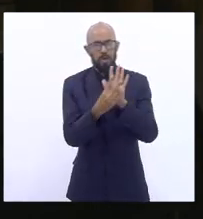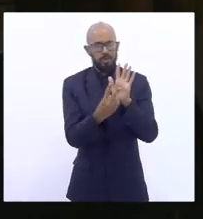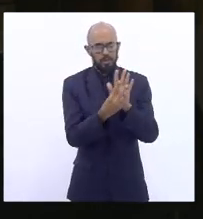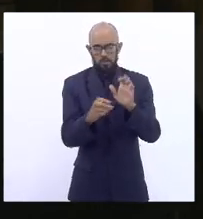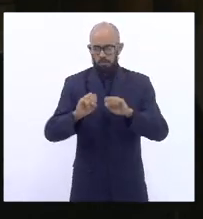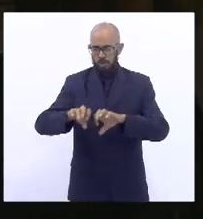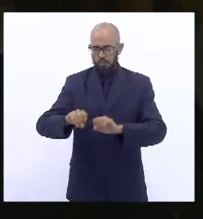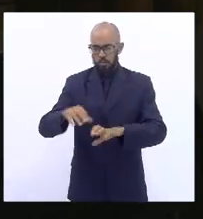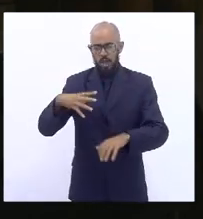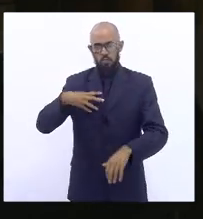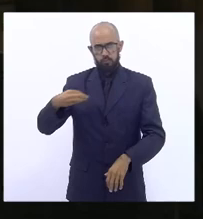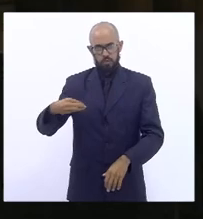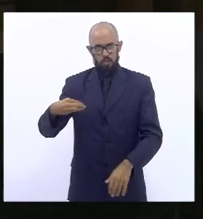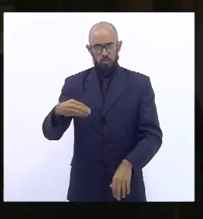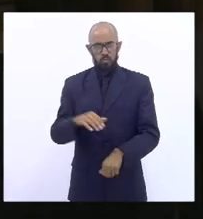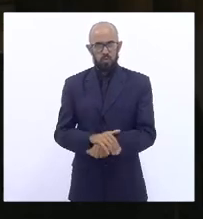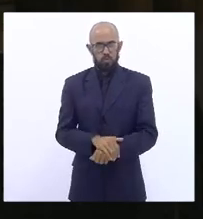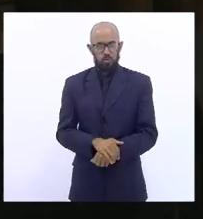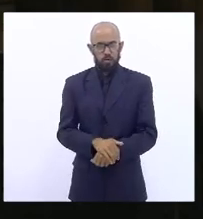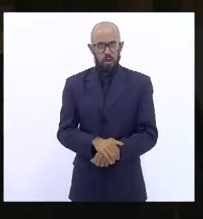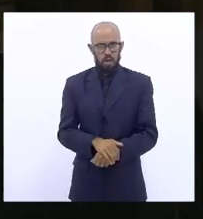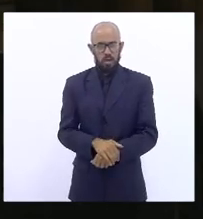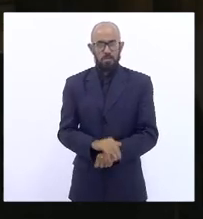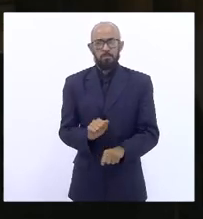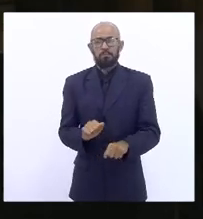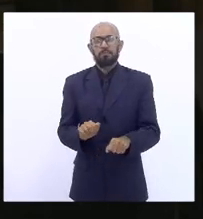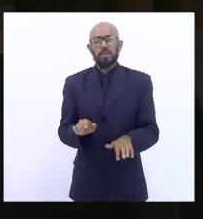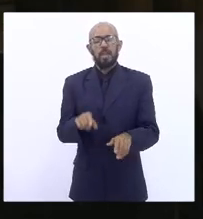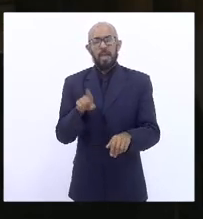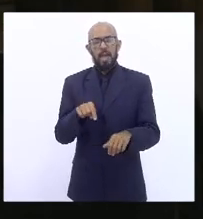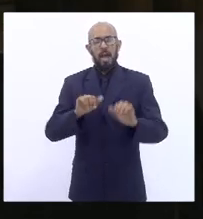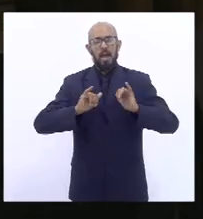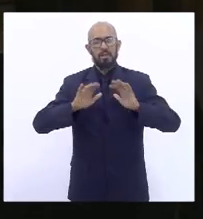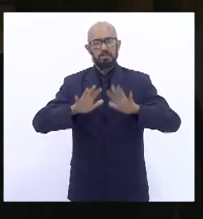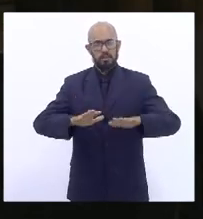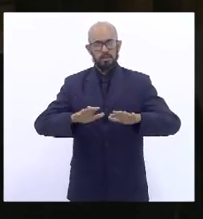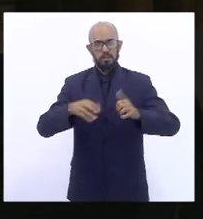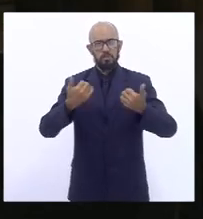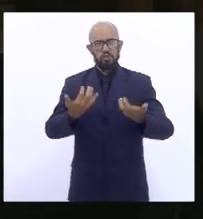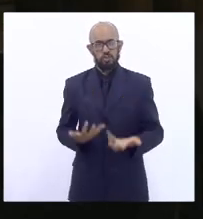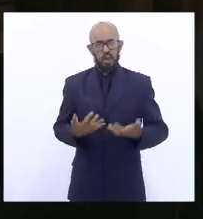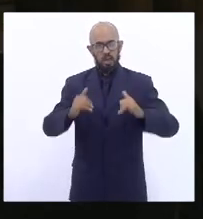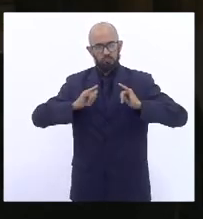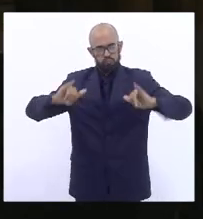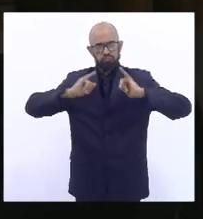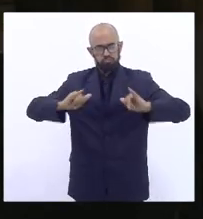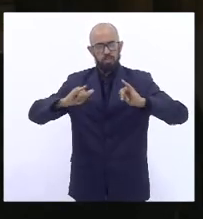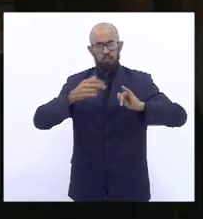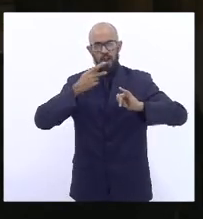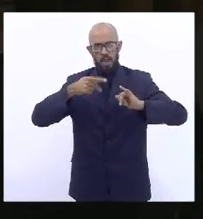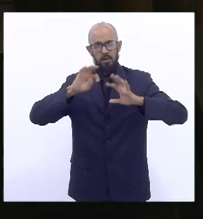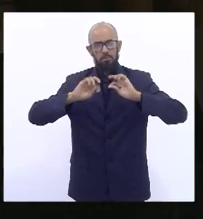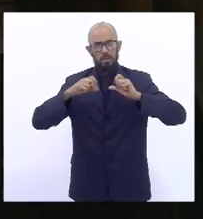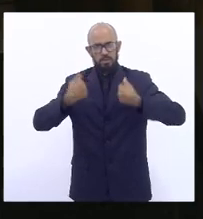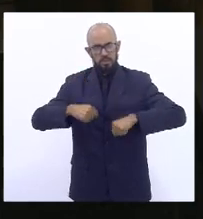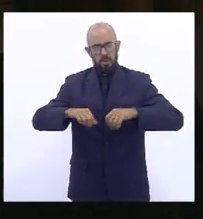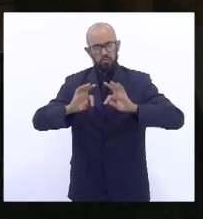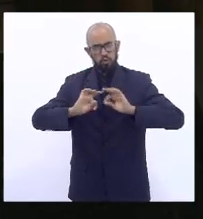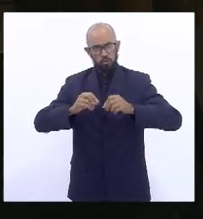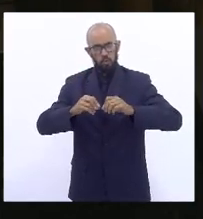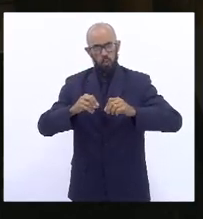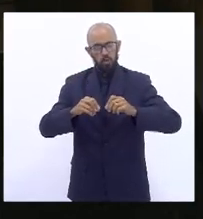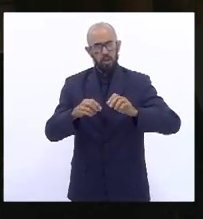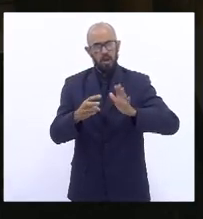uma criança. E é esse o lema que a gente quer propagar nessa campanha. Dizer que é preciso todo o nosso envolvimento, é preciso toda essa